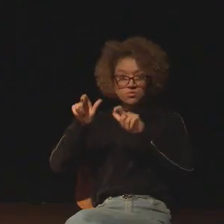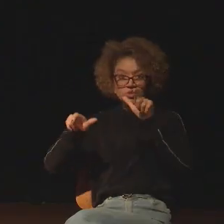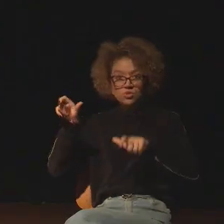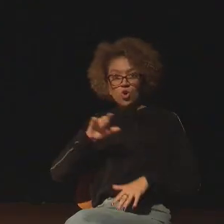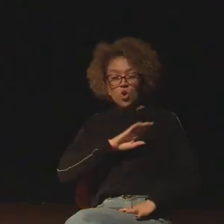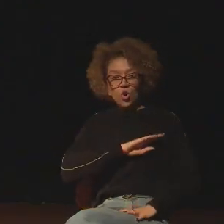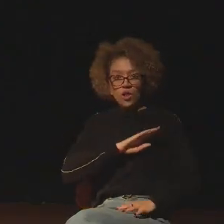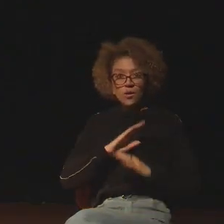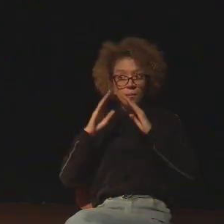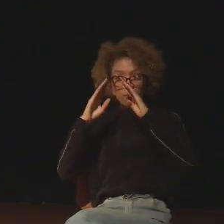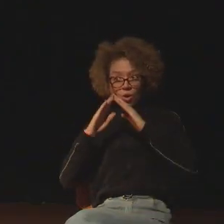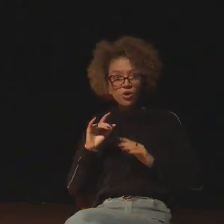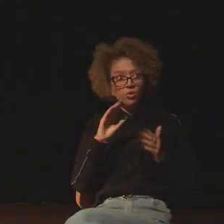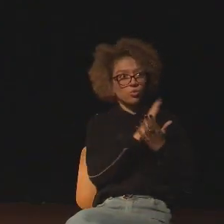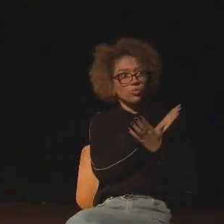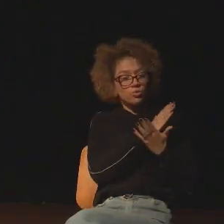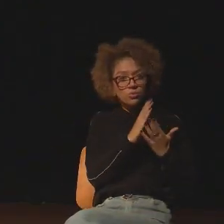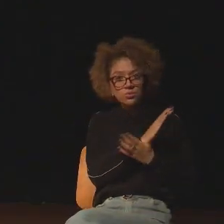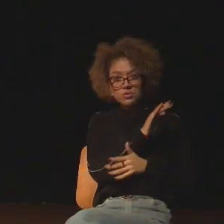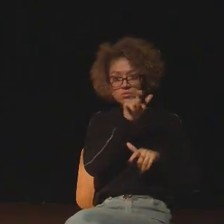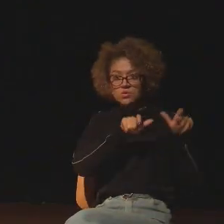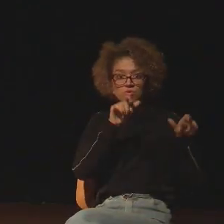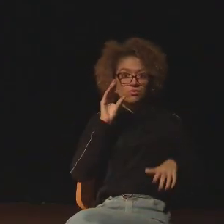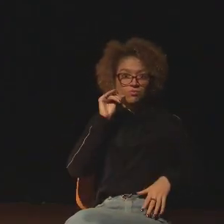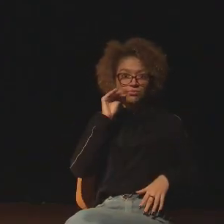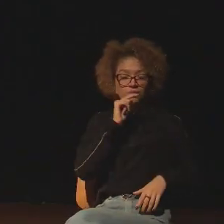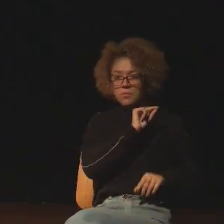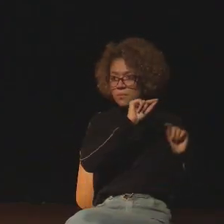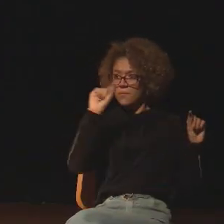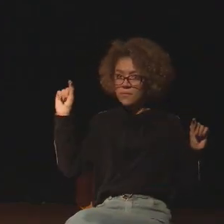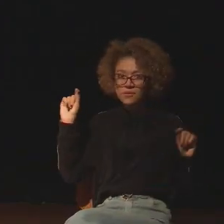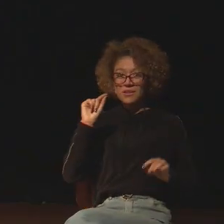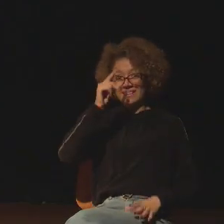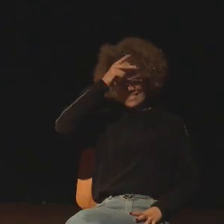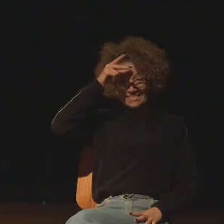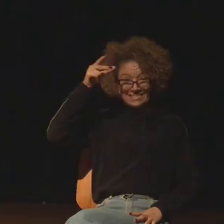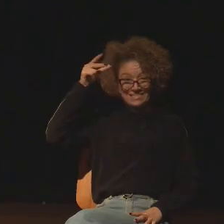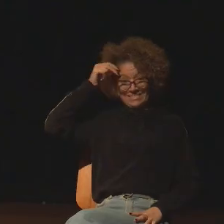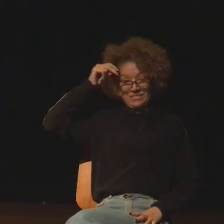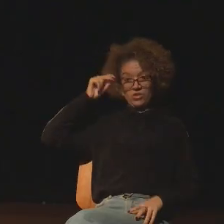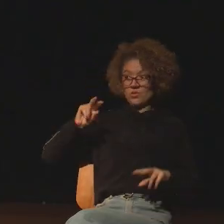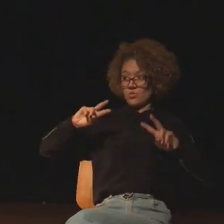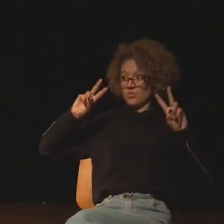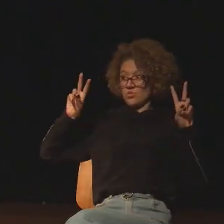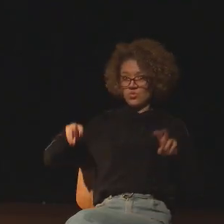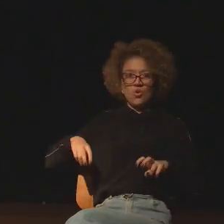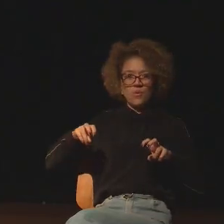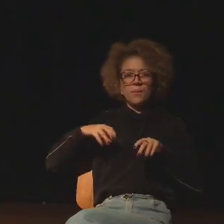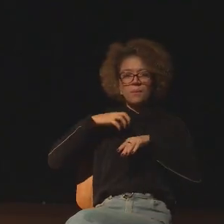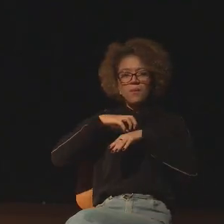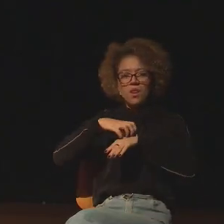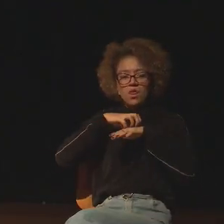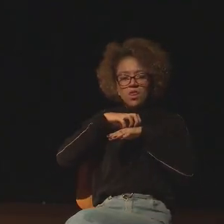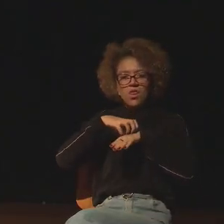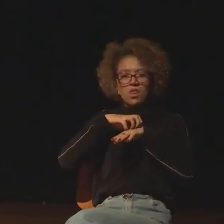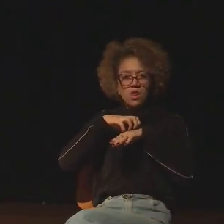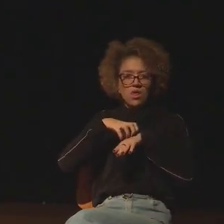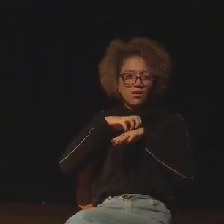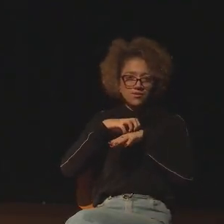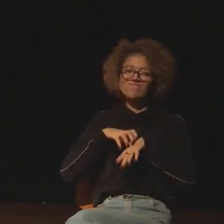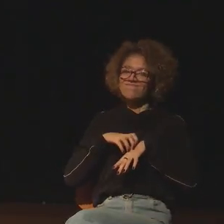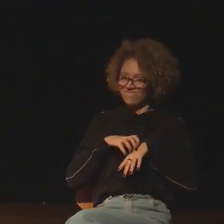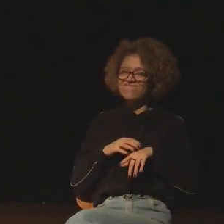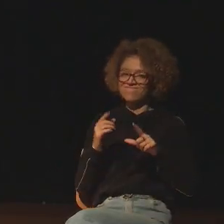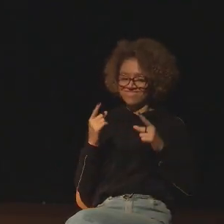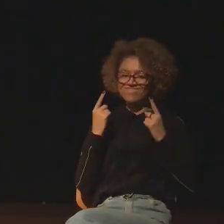Paulo, com relação à forma como o diálogo público das alterações de viário e, sobretudo, da integração de